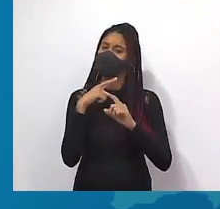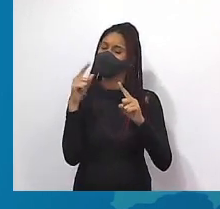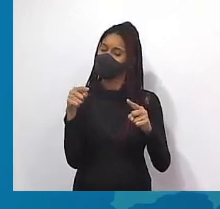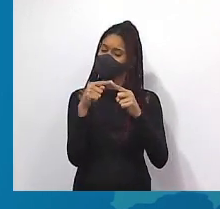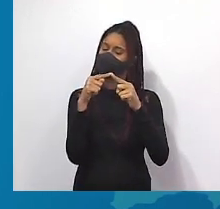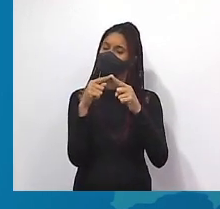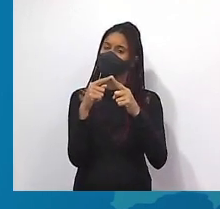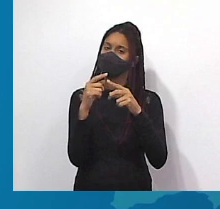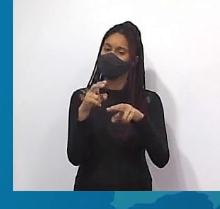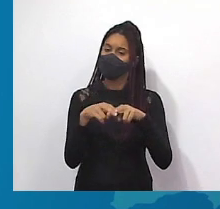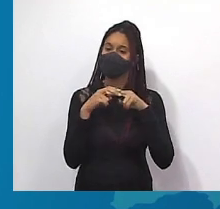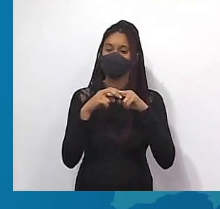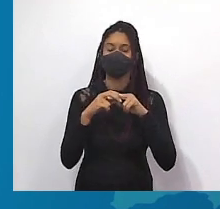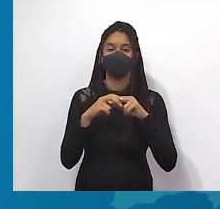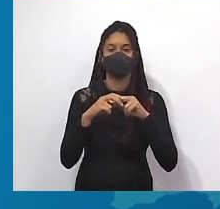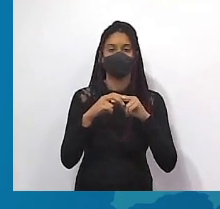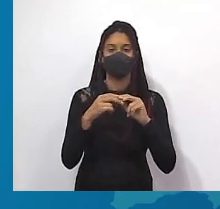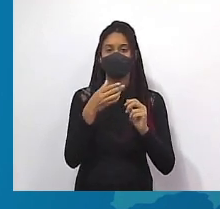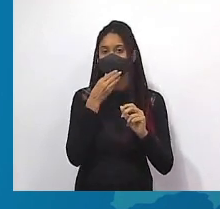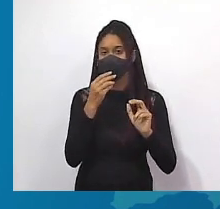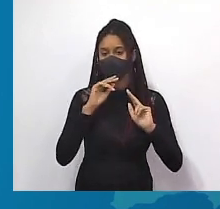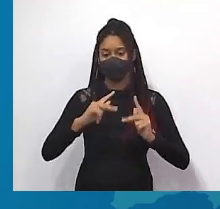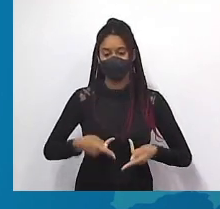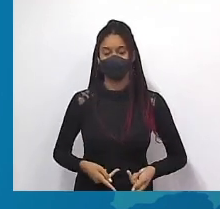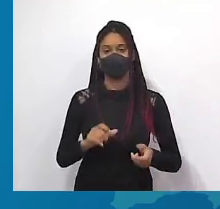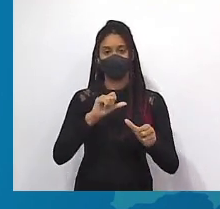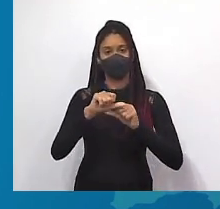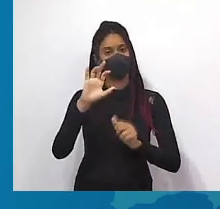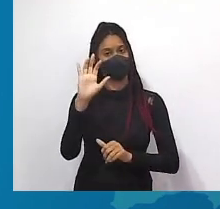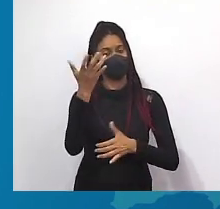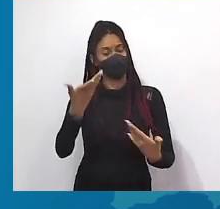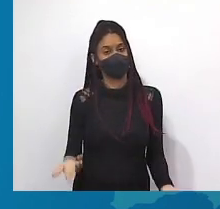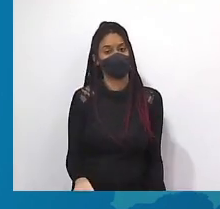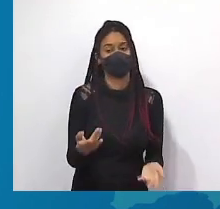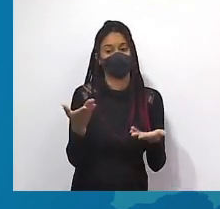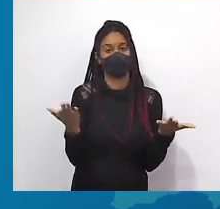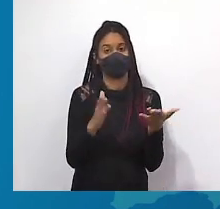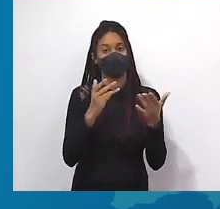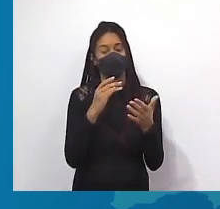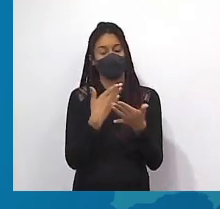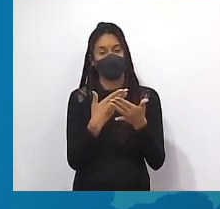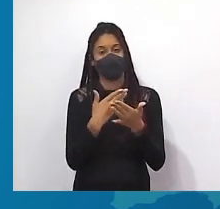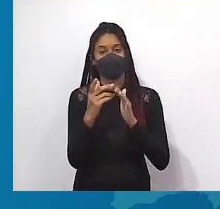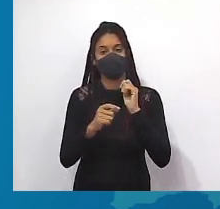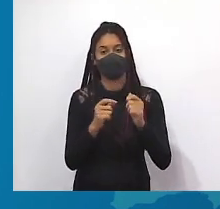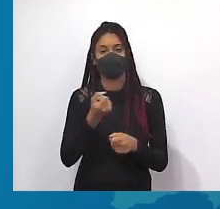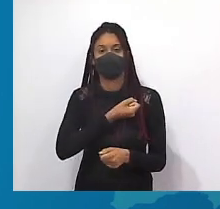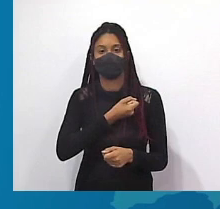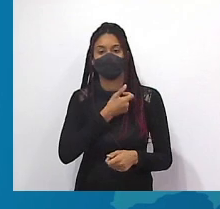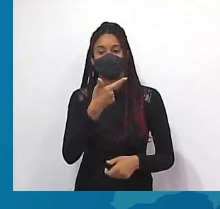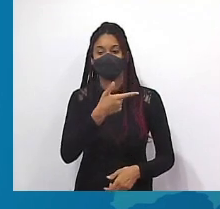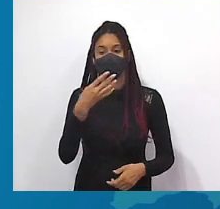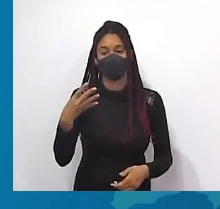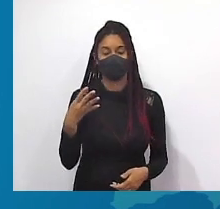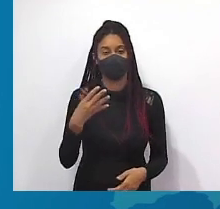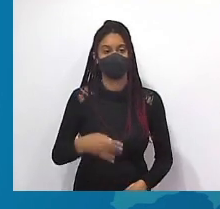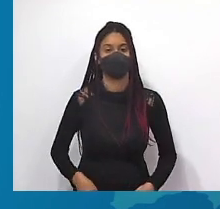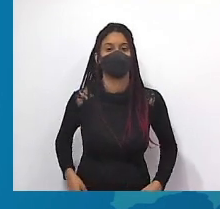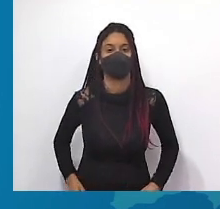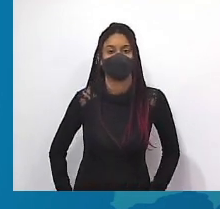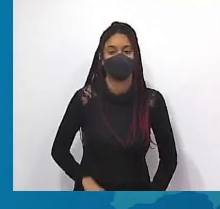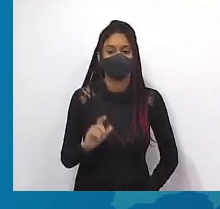nas relações climáticas, na condição do clima do mundo? Então, nossa aula de hoje, a aula número 24 de Geografia, vai